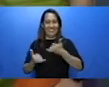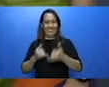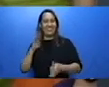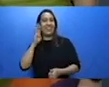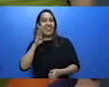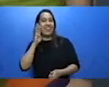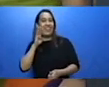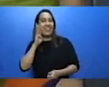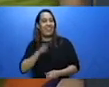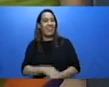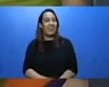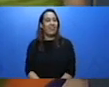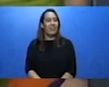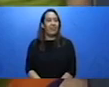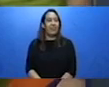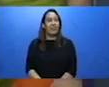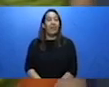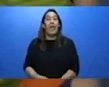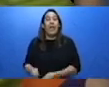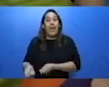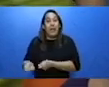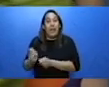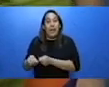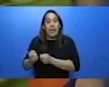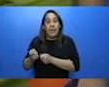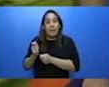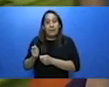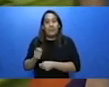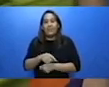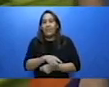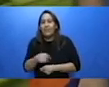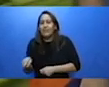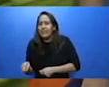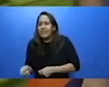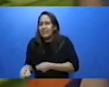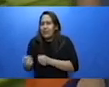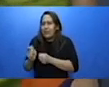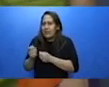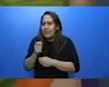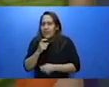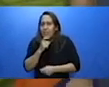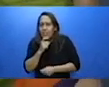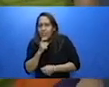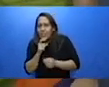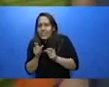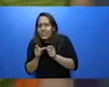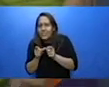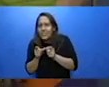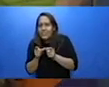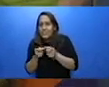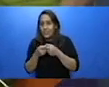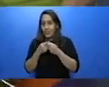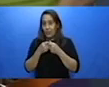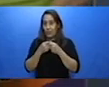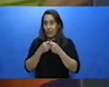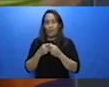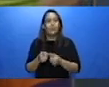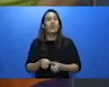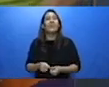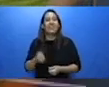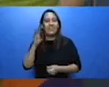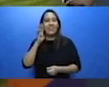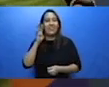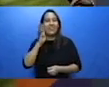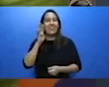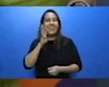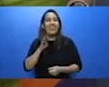A experiência a pesca. Vocês pescaram gelo? Foi legal, não é? Muito